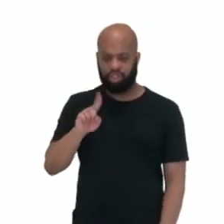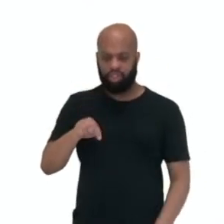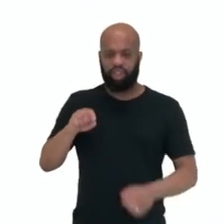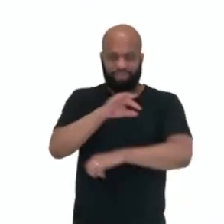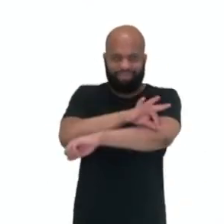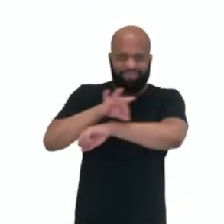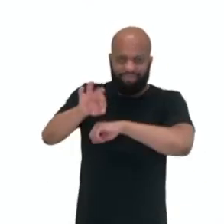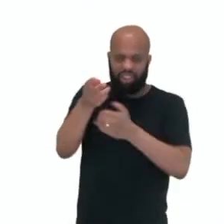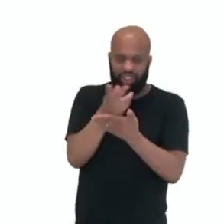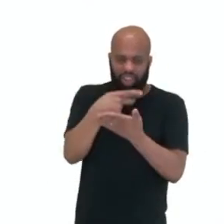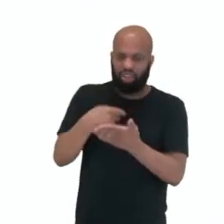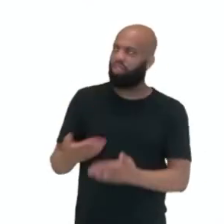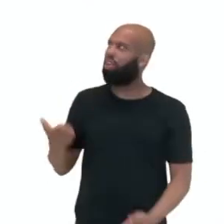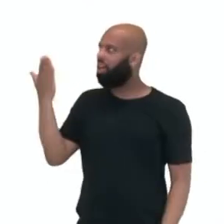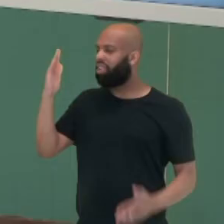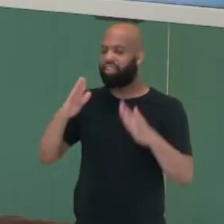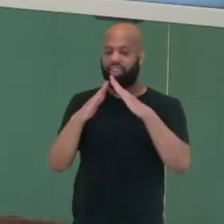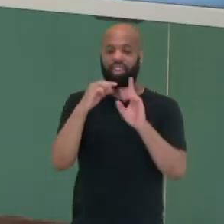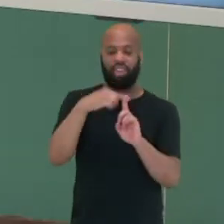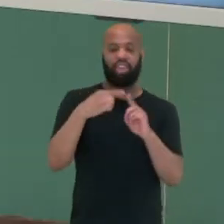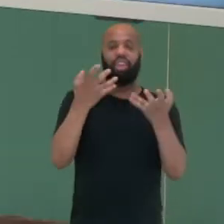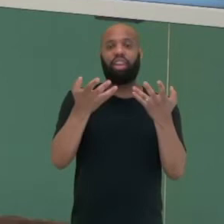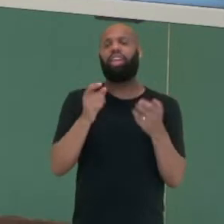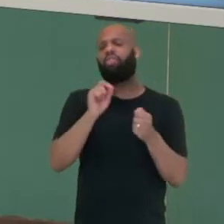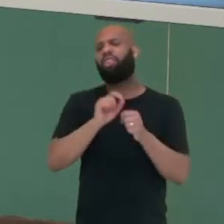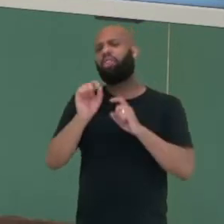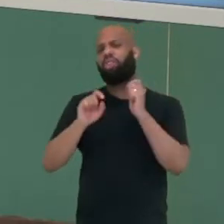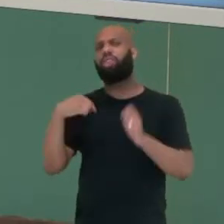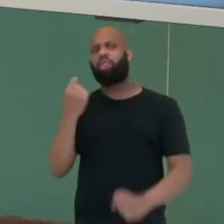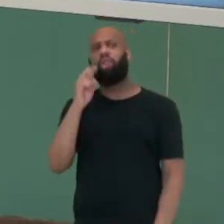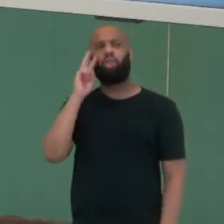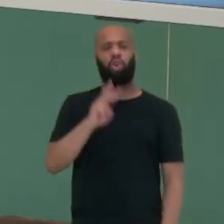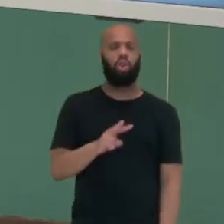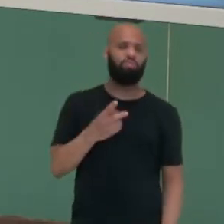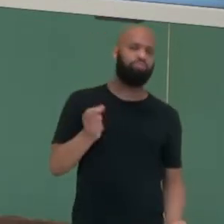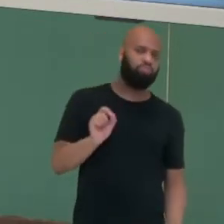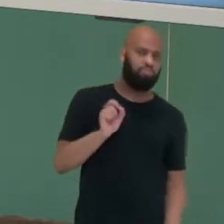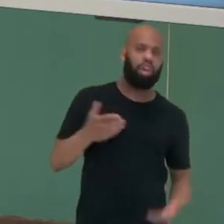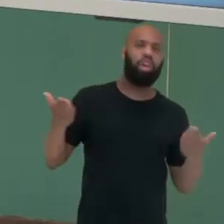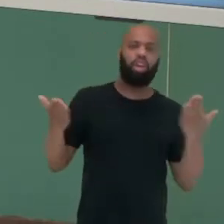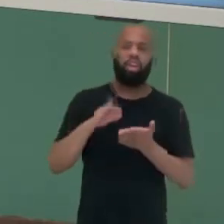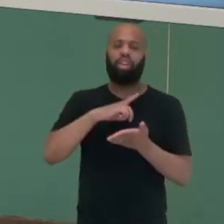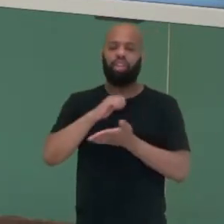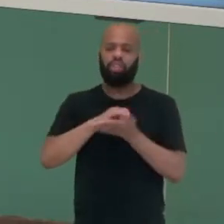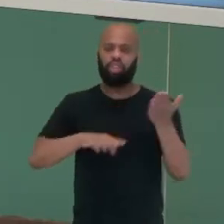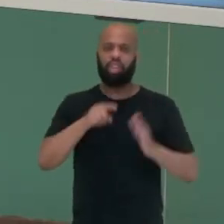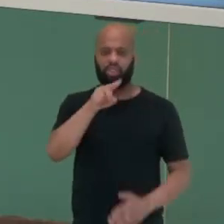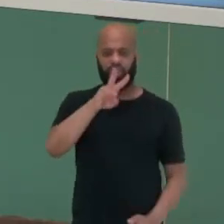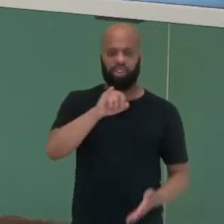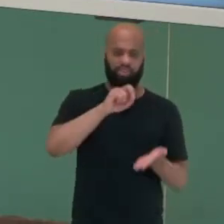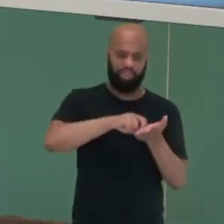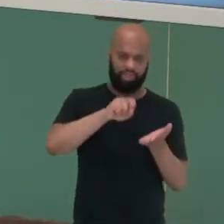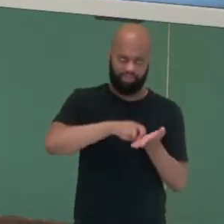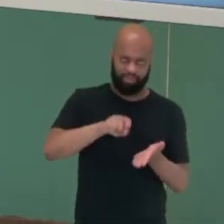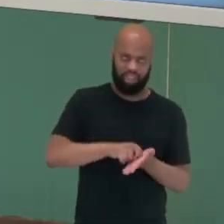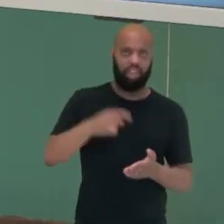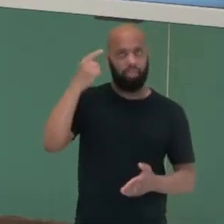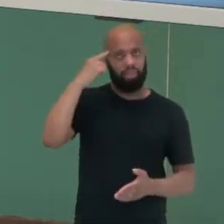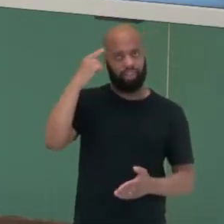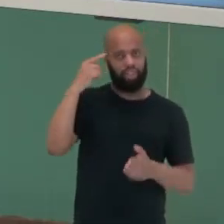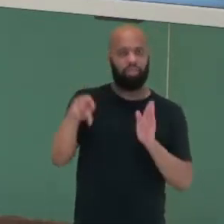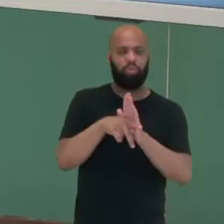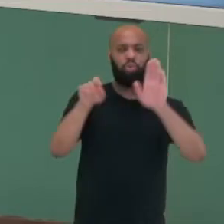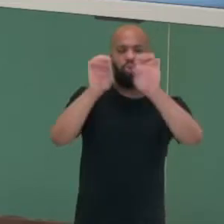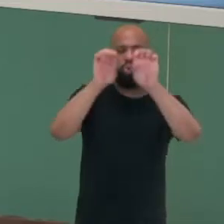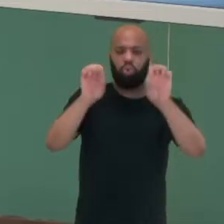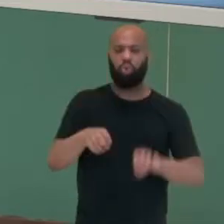esta catedral, o que ele queria nos fazer lembrar. Eu trouxe aqui uma atividade para vocês. Pensando na estrutura da sua